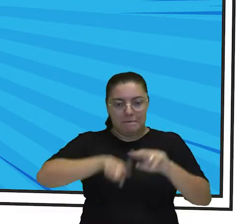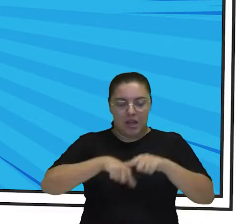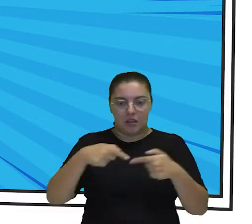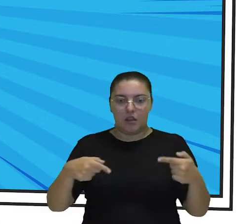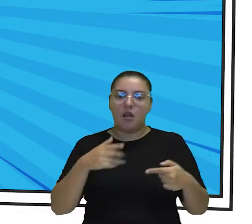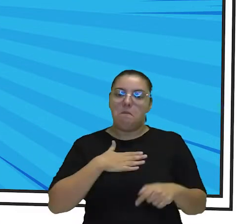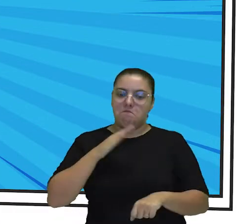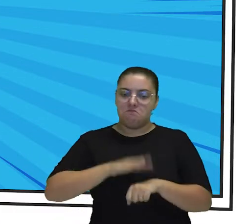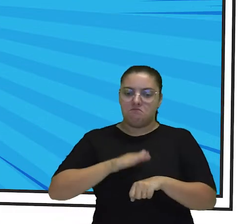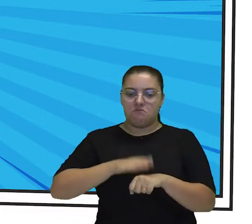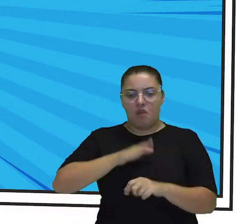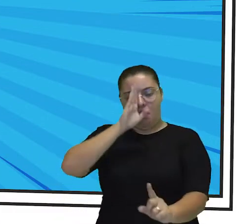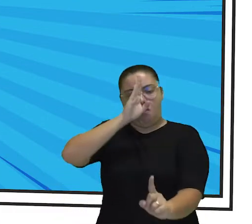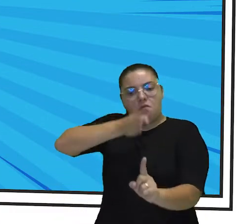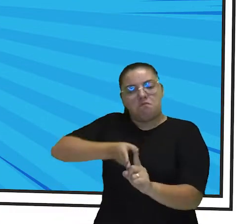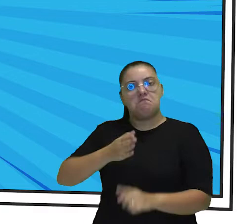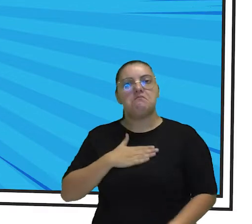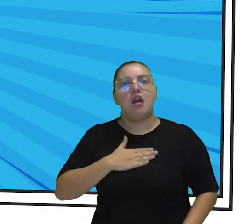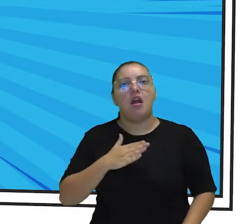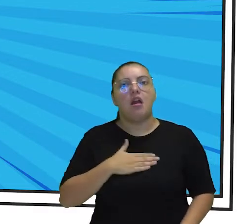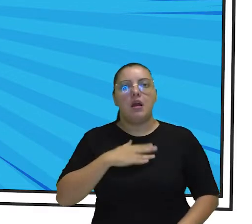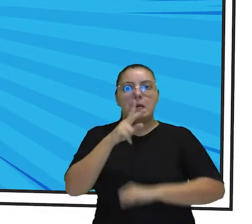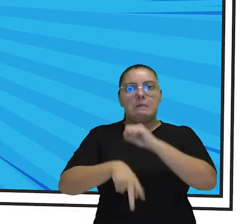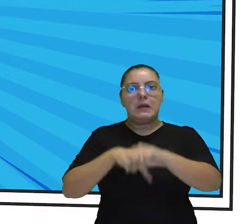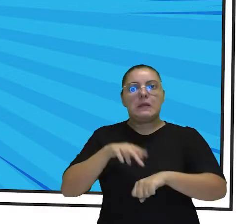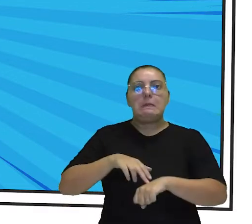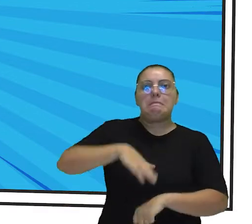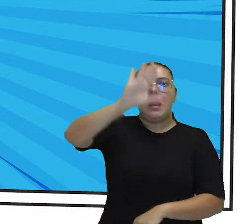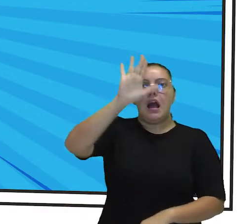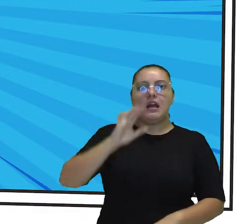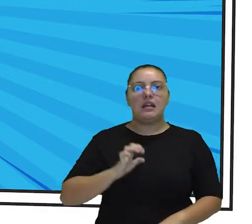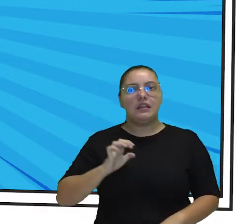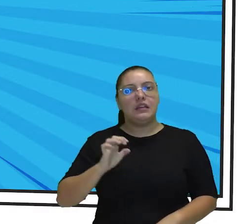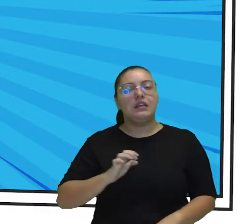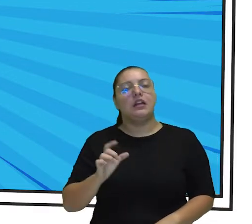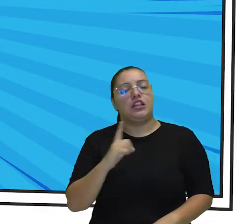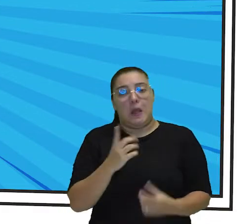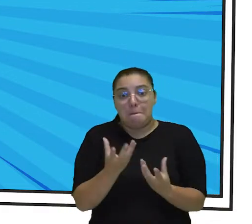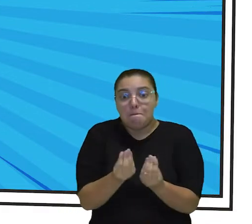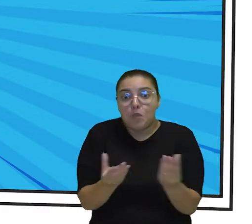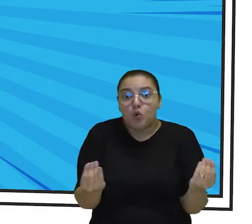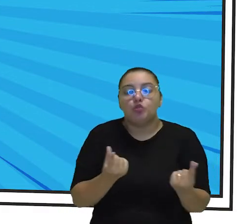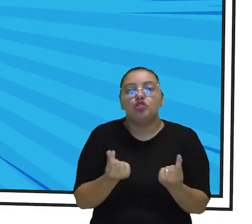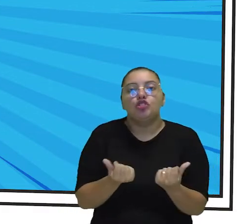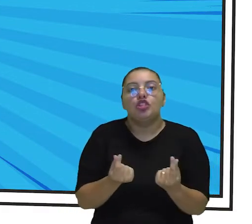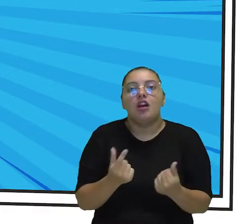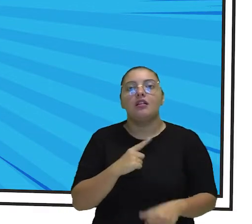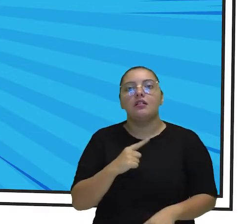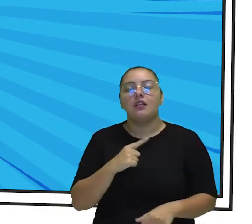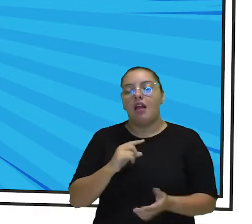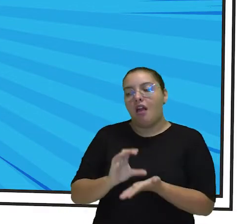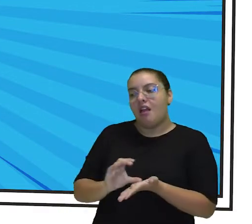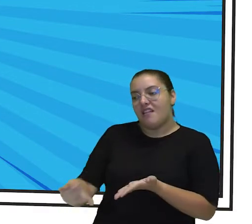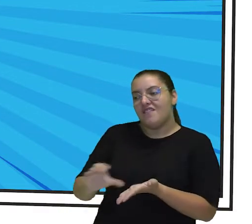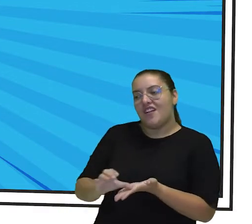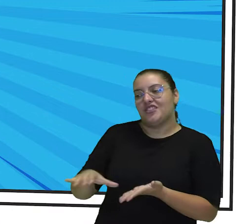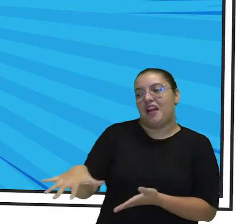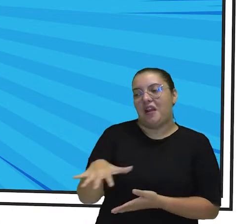monopoliza esse processo, ela se torna a região mais rica. Como ela tem muito dinheiro, o que é que ela faz? Ela investe na